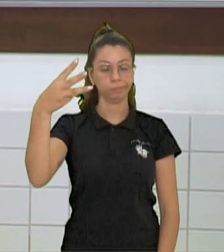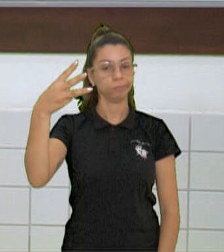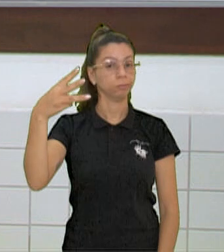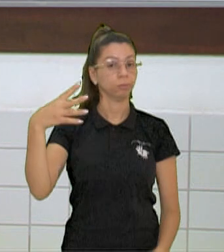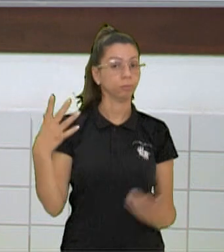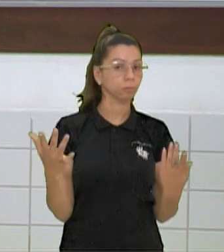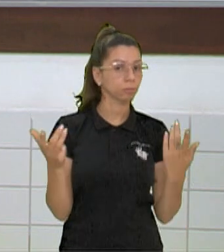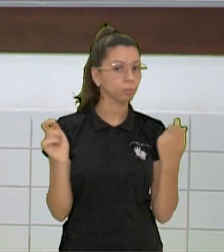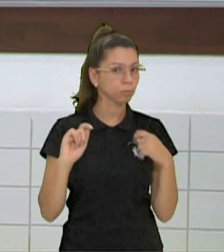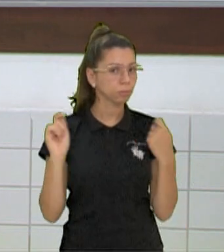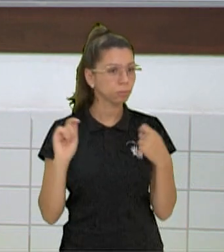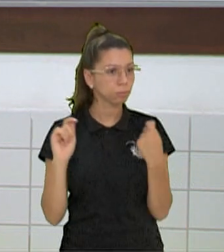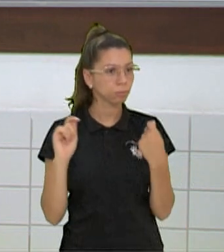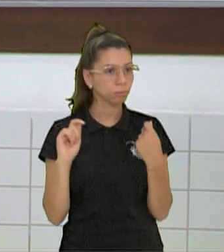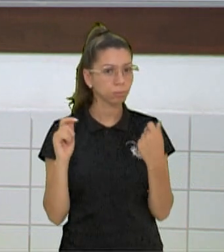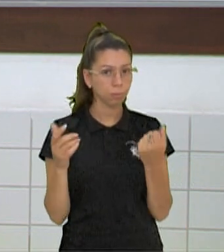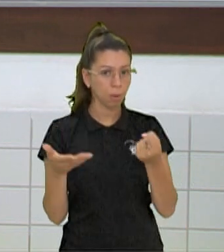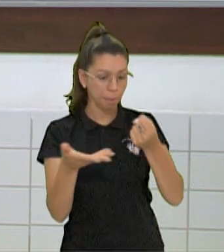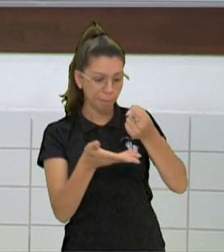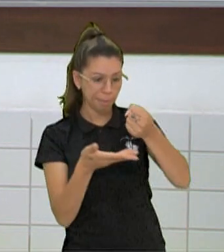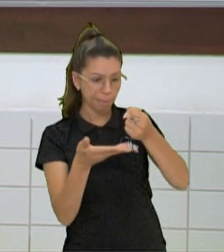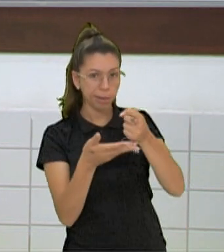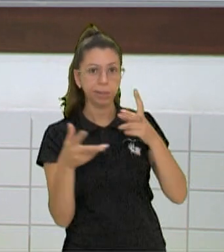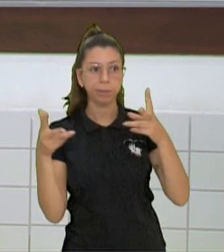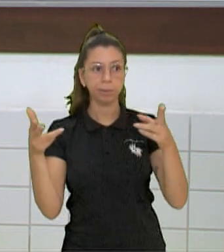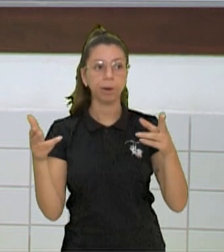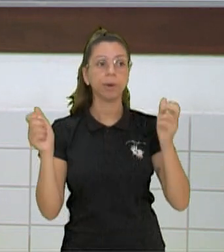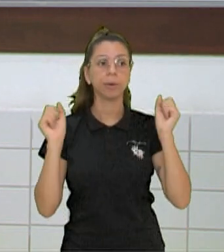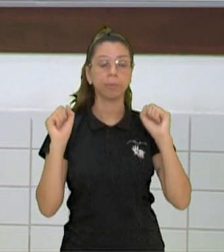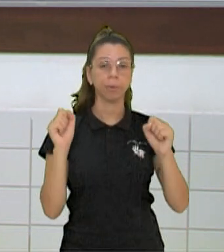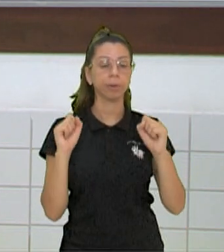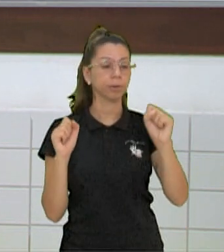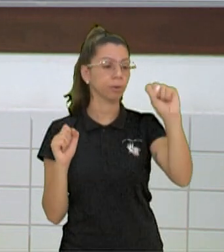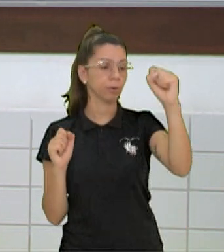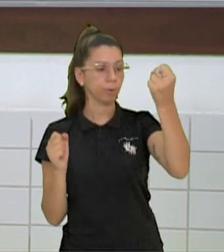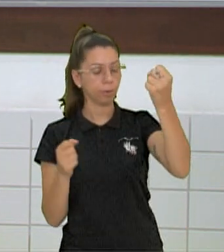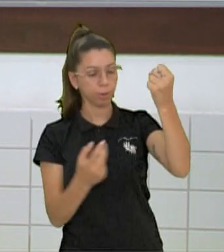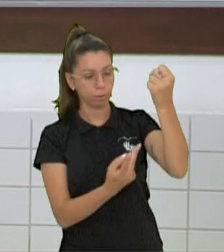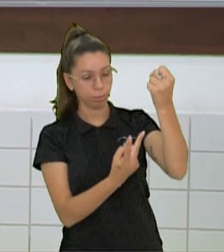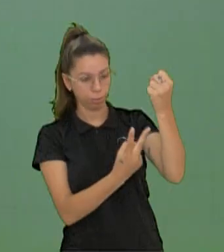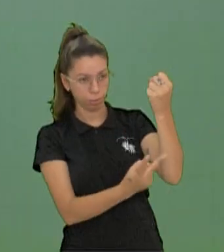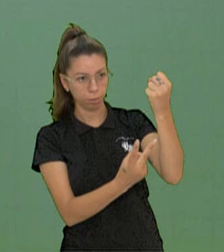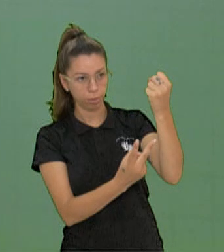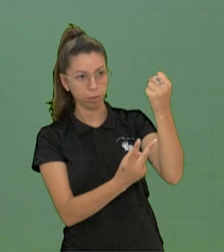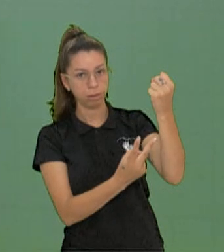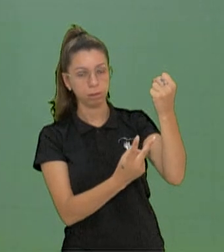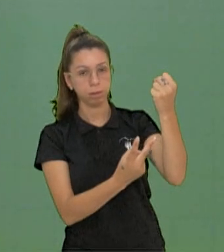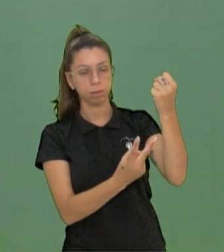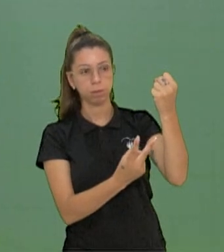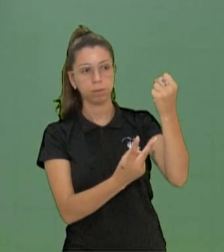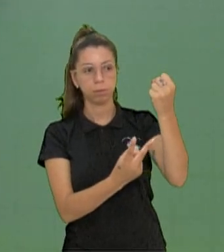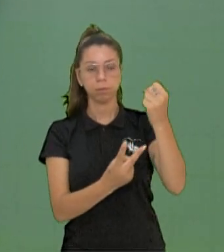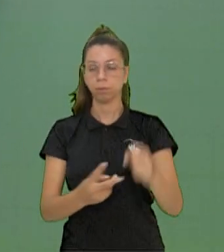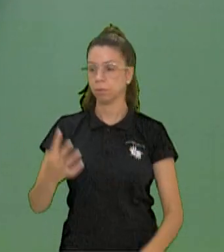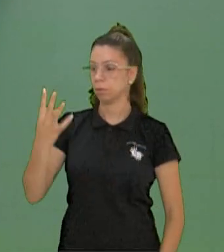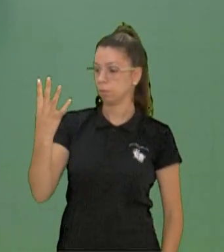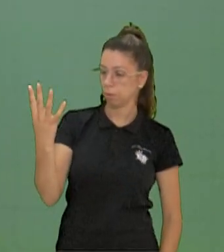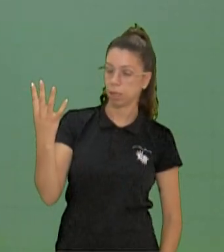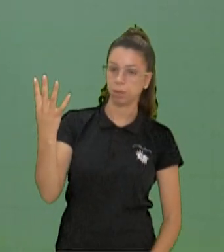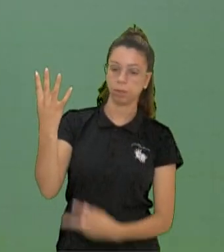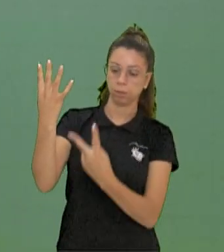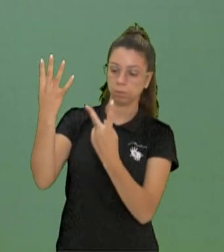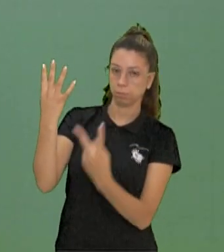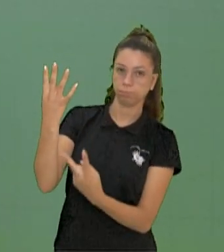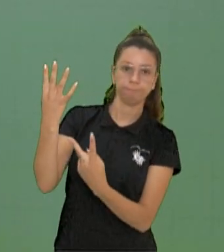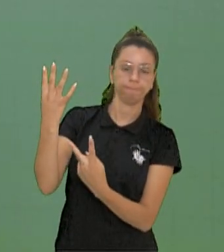Veja, eu preciso das mesmas bases, então eu posso trocar o 8 por 2 elevado a 3, trocar o 4 por 2 elevado